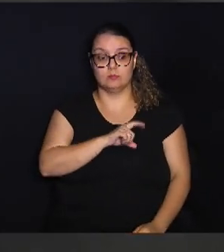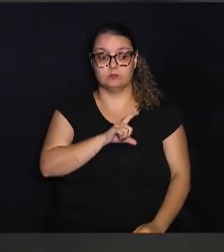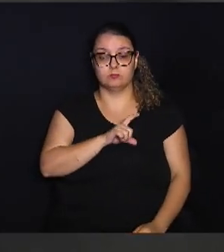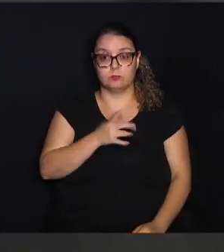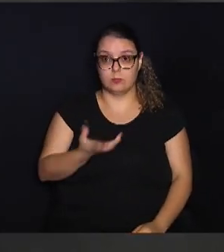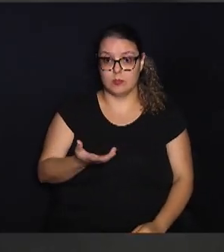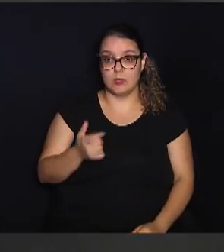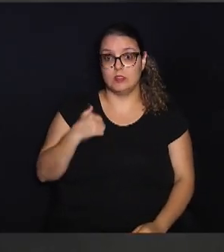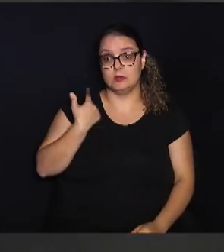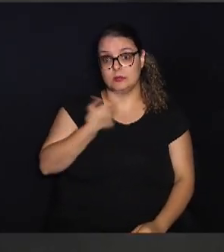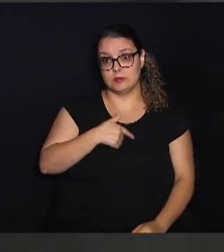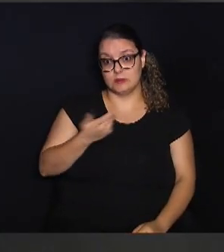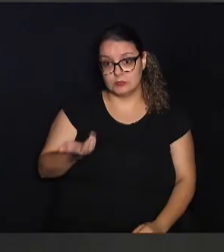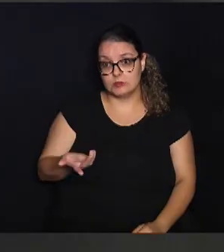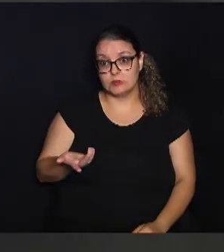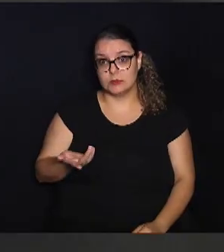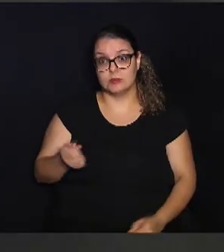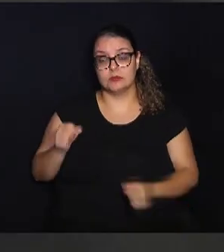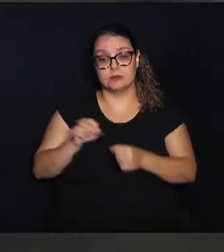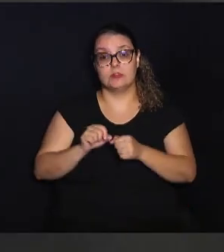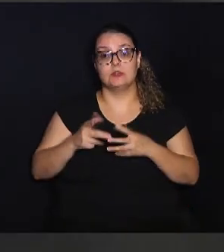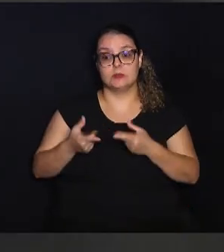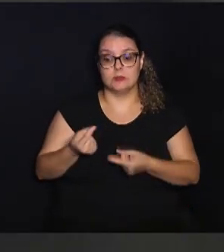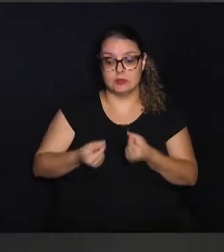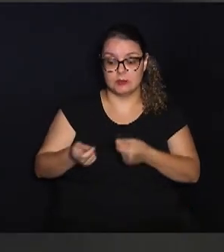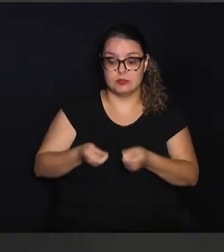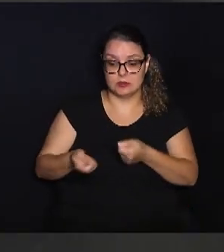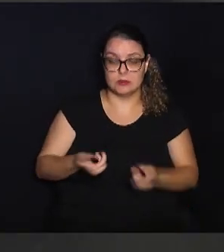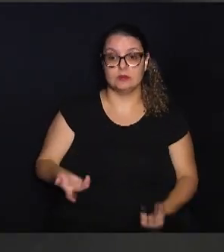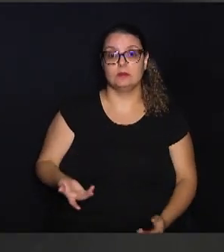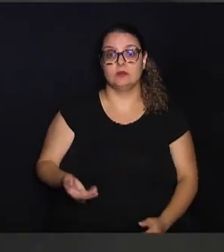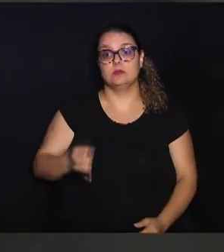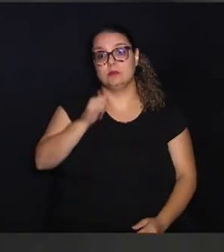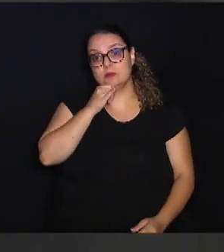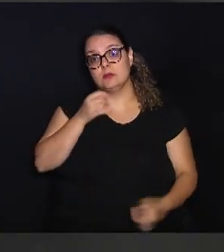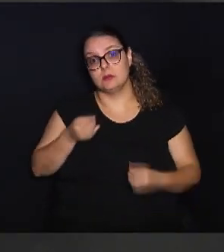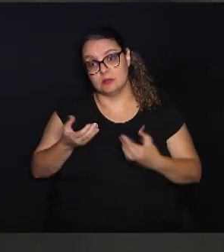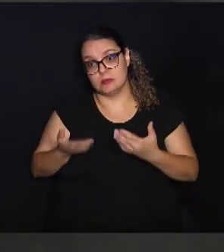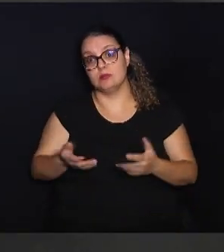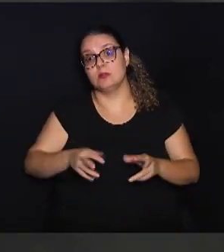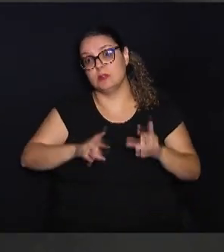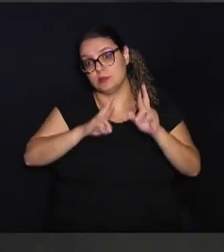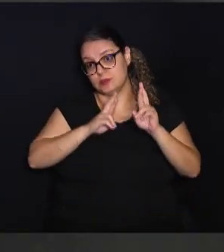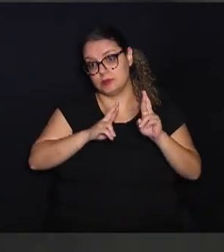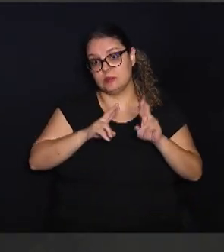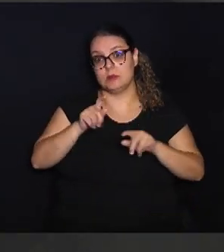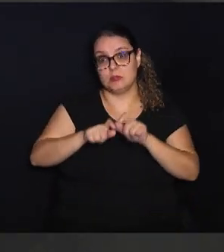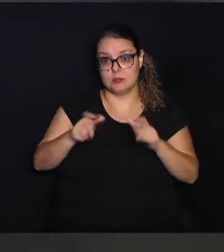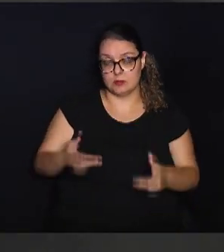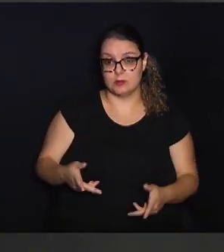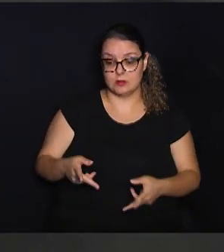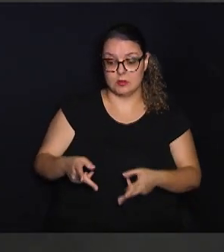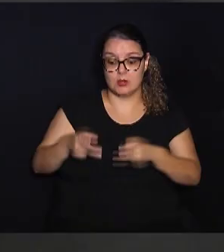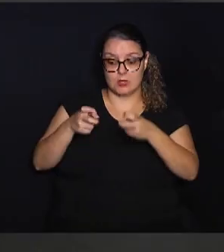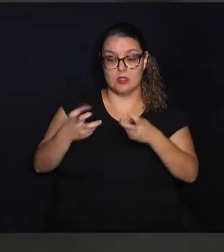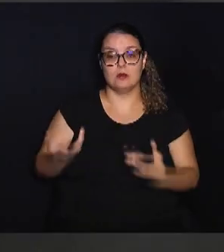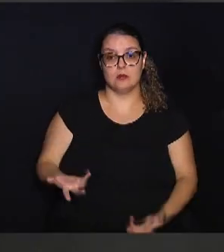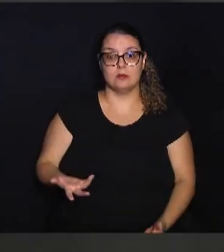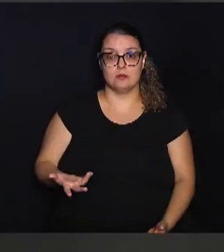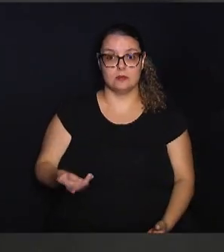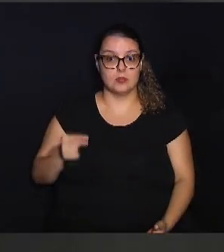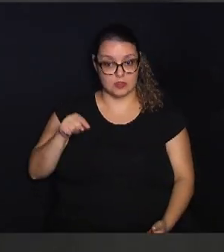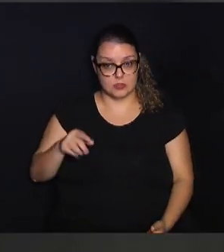Então a gente fez toda essa economia para deixar um exemplo, esperando que as pessoas reconhecessem isso,